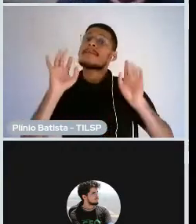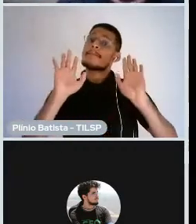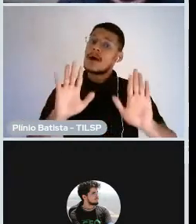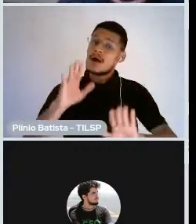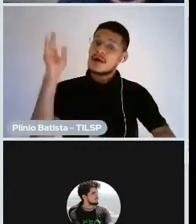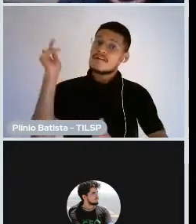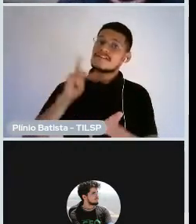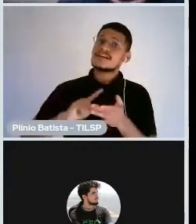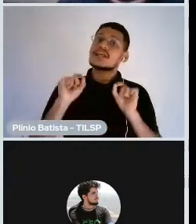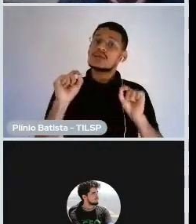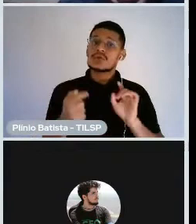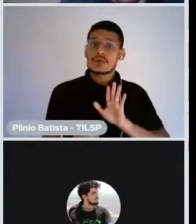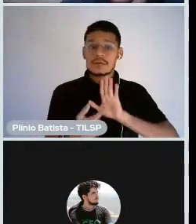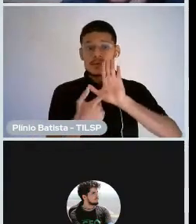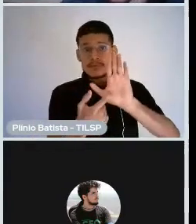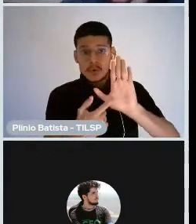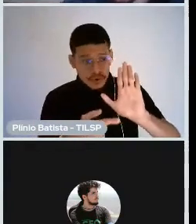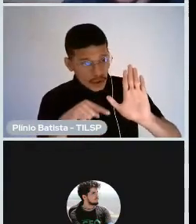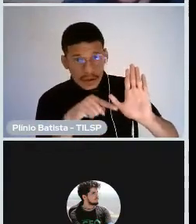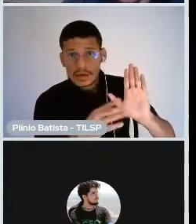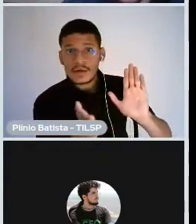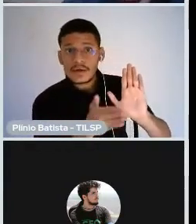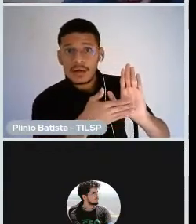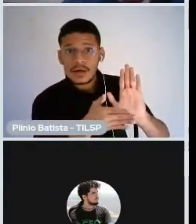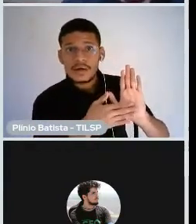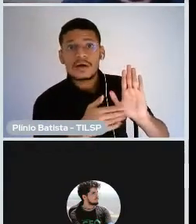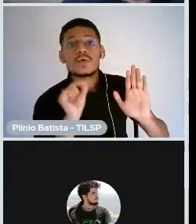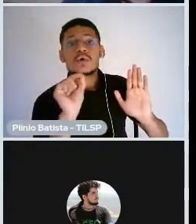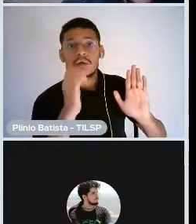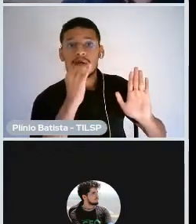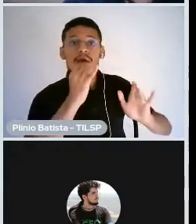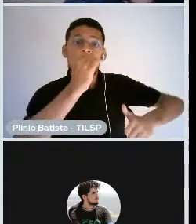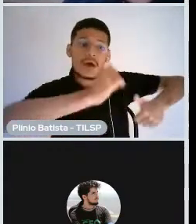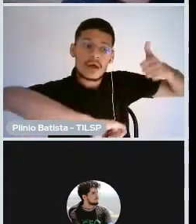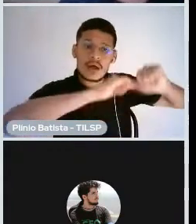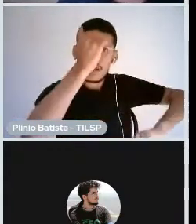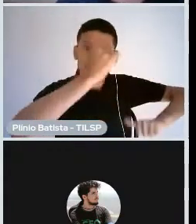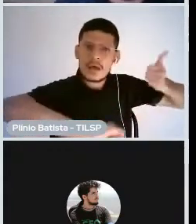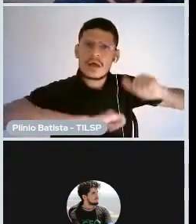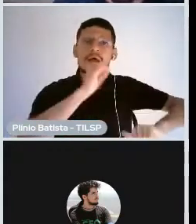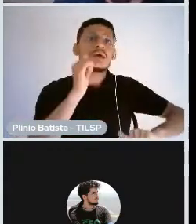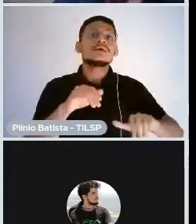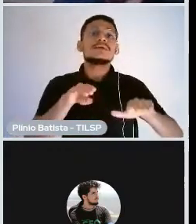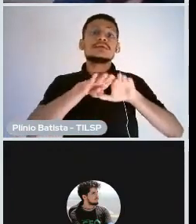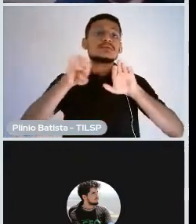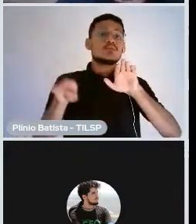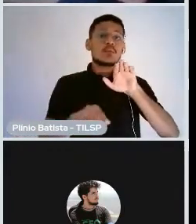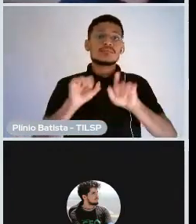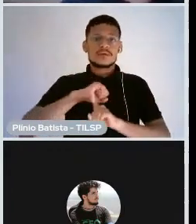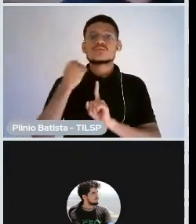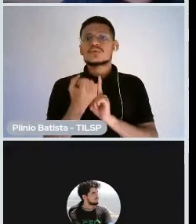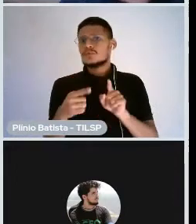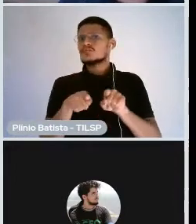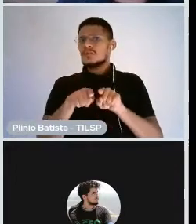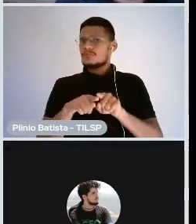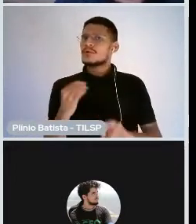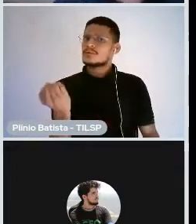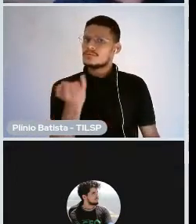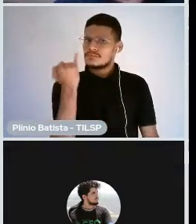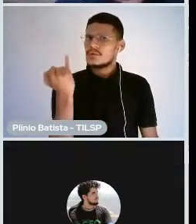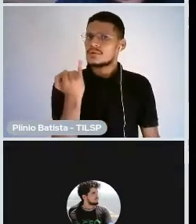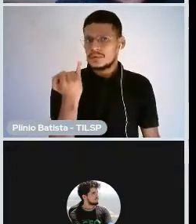precisa de colocar em análise também índices de desigualdade social. Também são muito